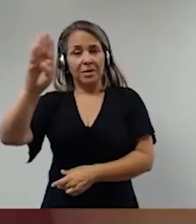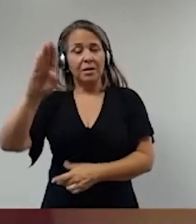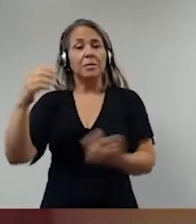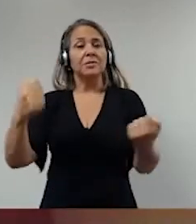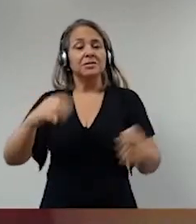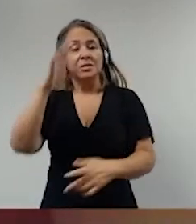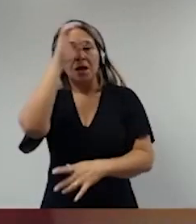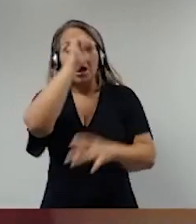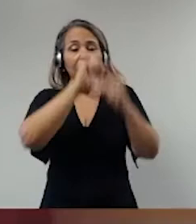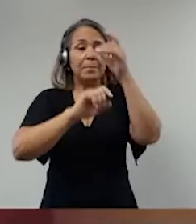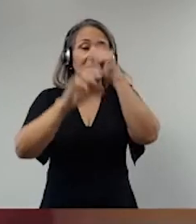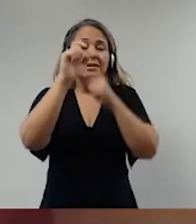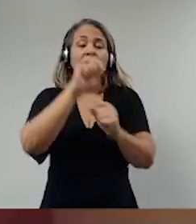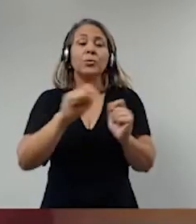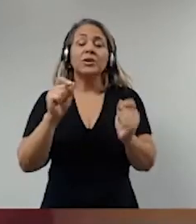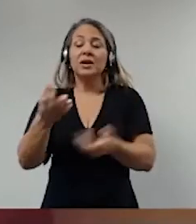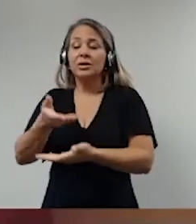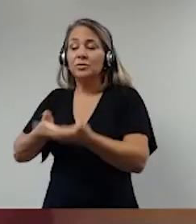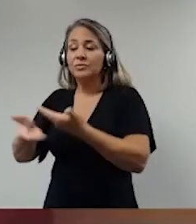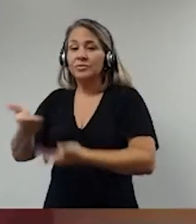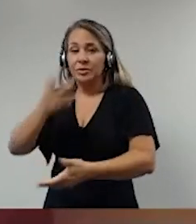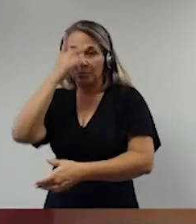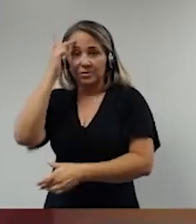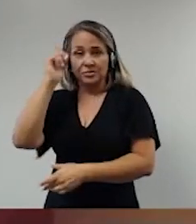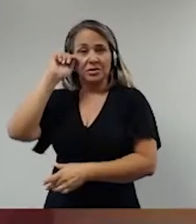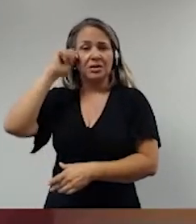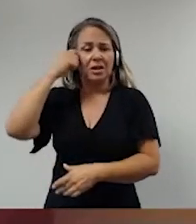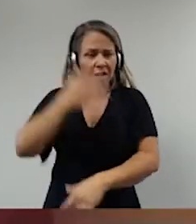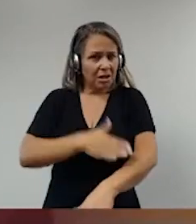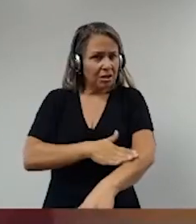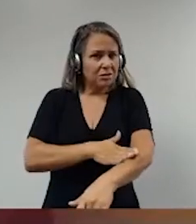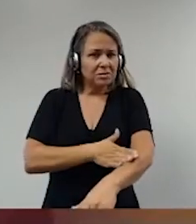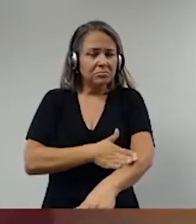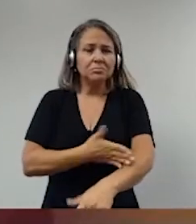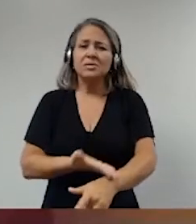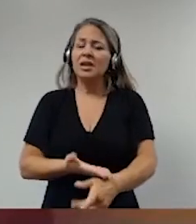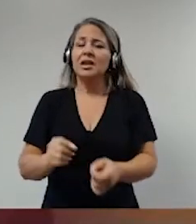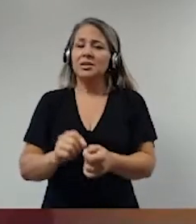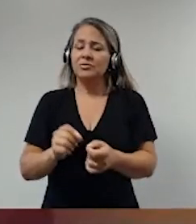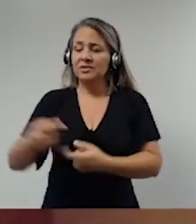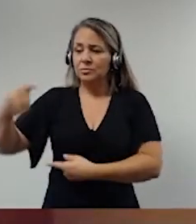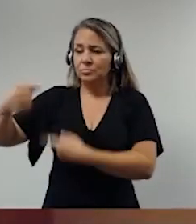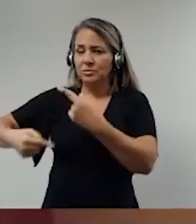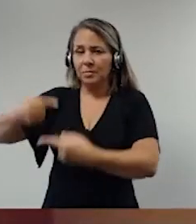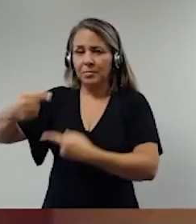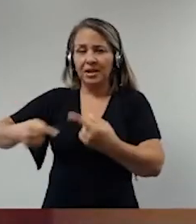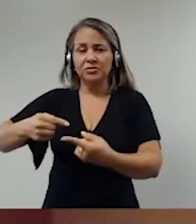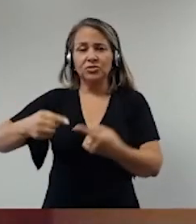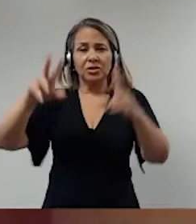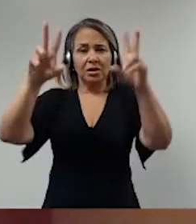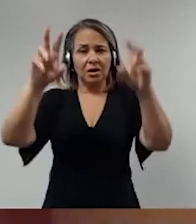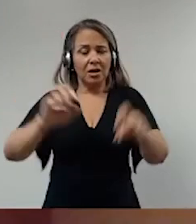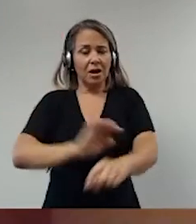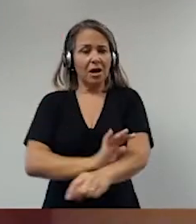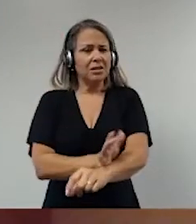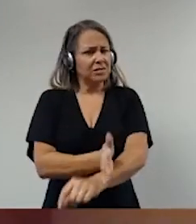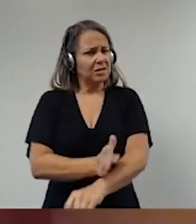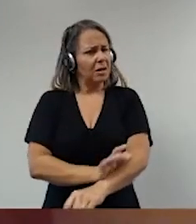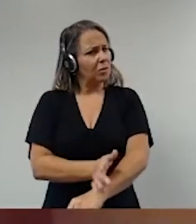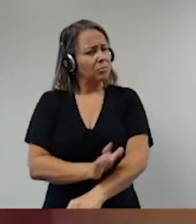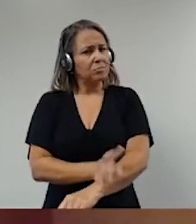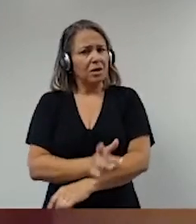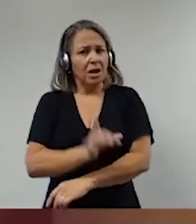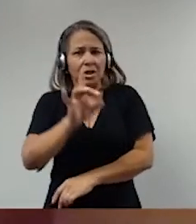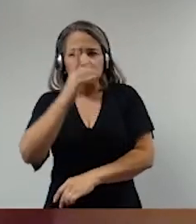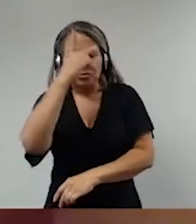aprender o que é conviver com pessoas negras e fazer o debate racial. Esse é um ponto importante. Não é só os